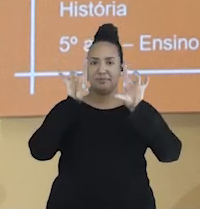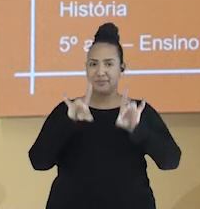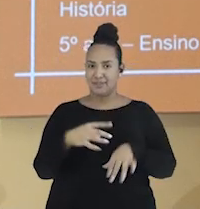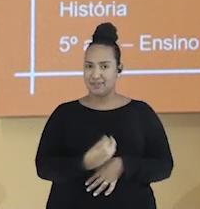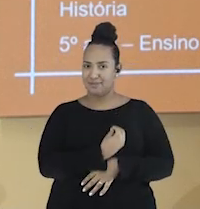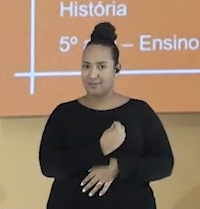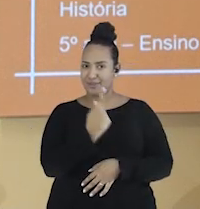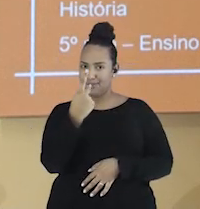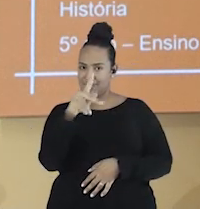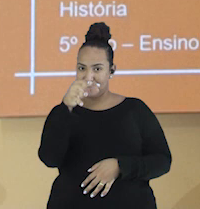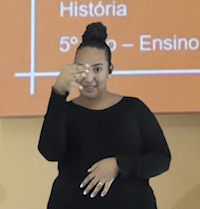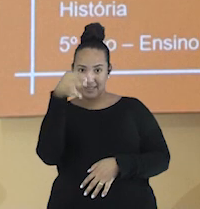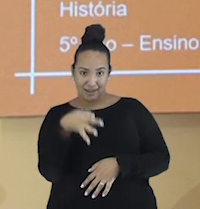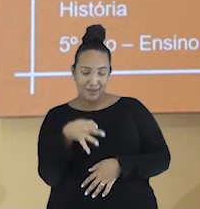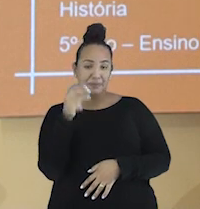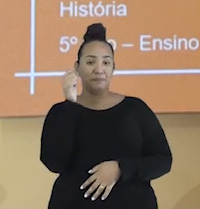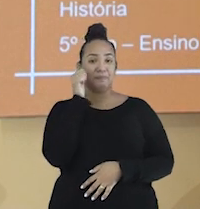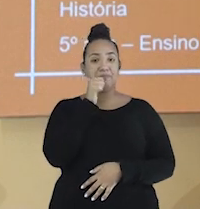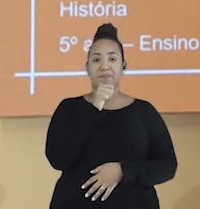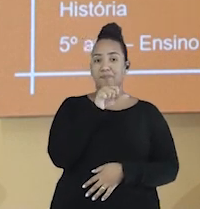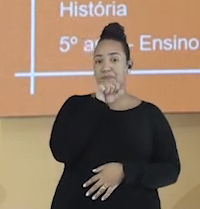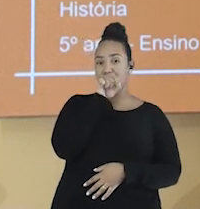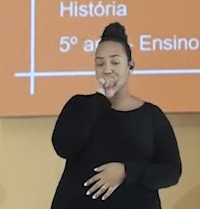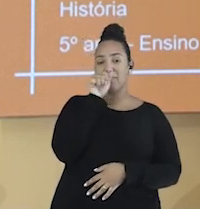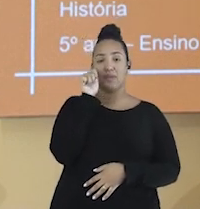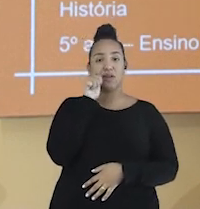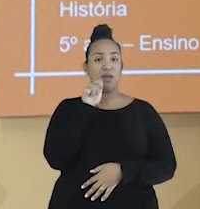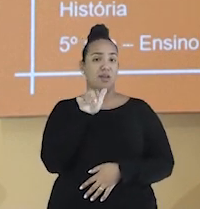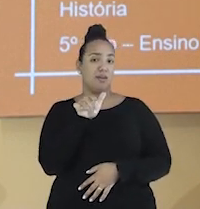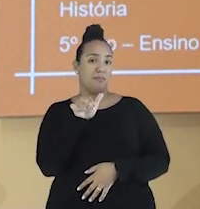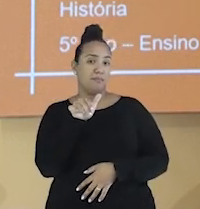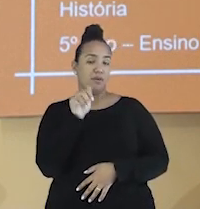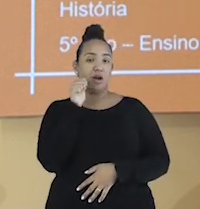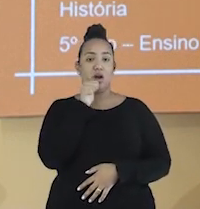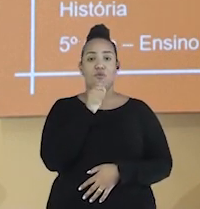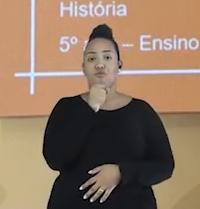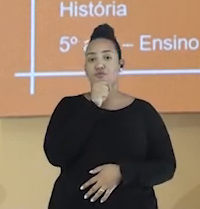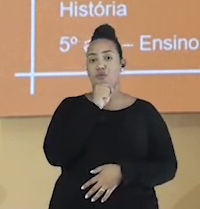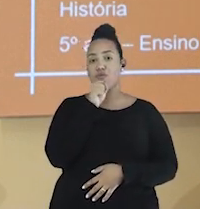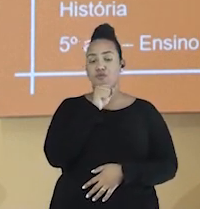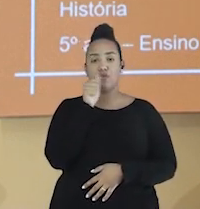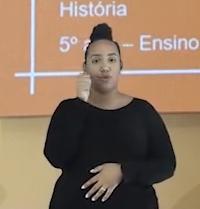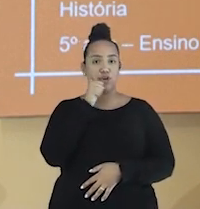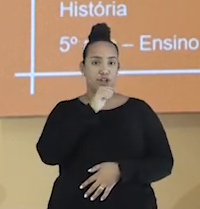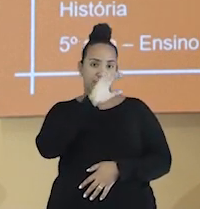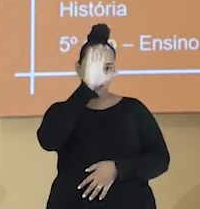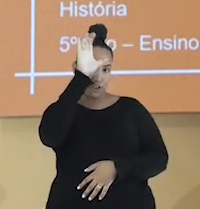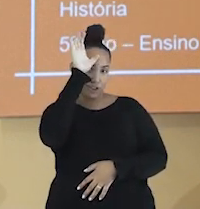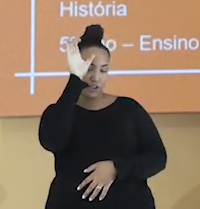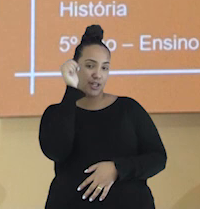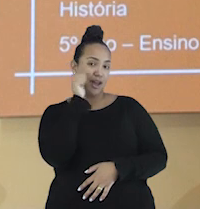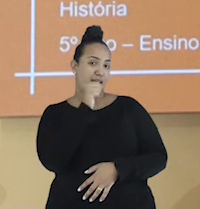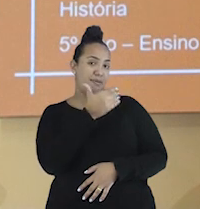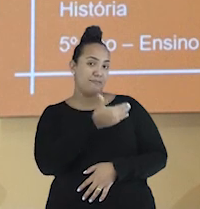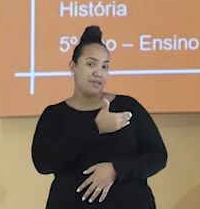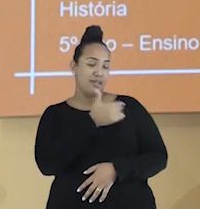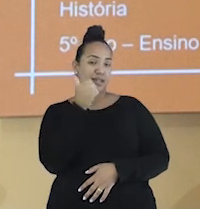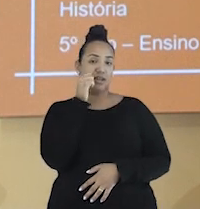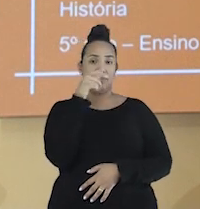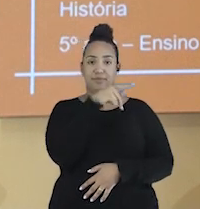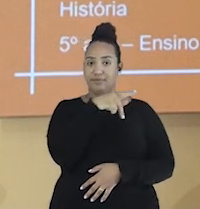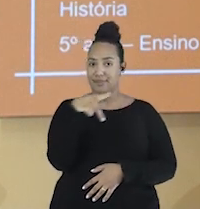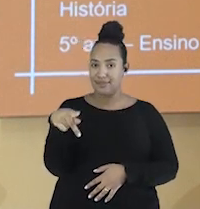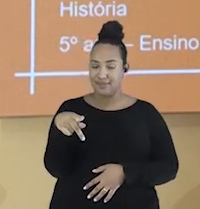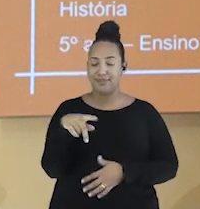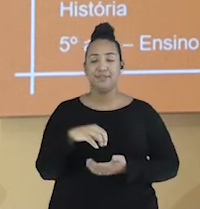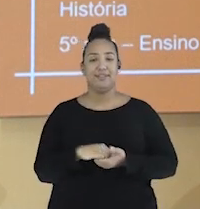sua vida. Mãe, irmãs, avós, tias, amigas, professoras, entre